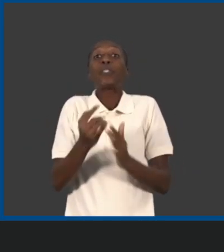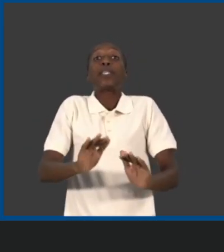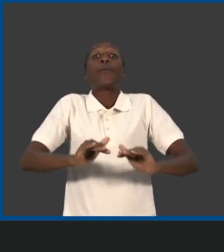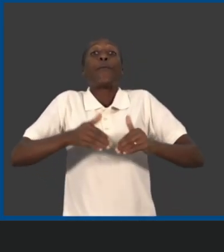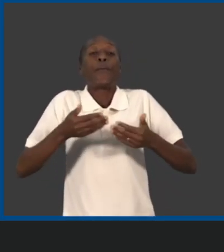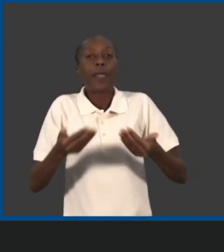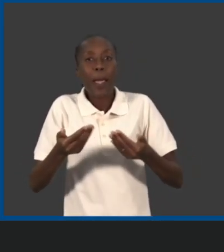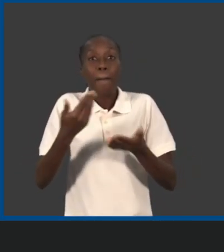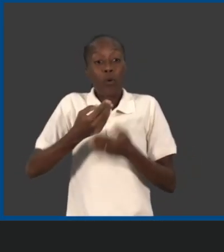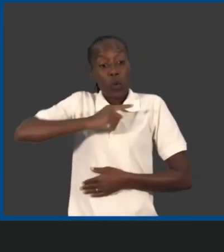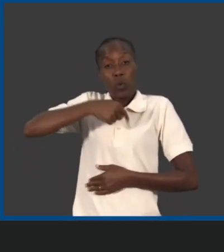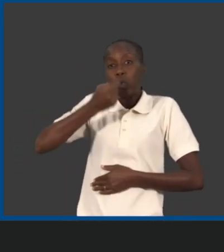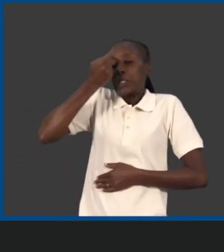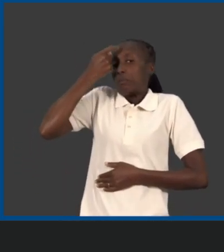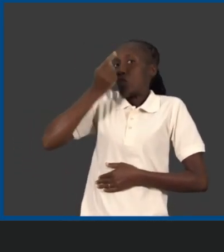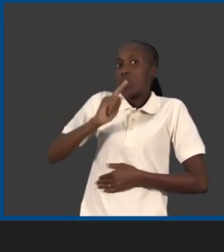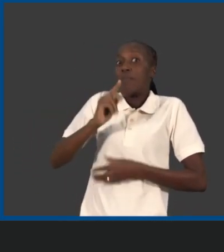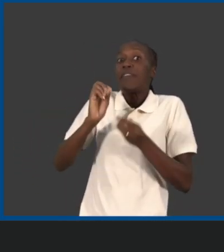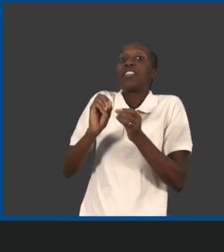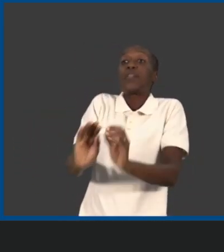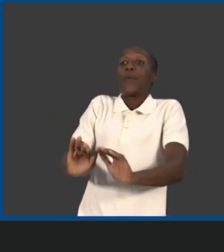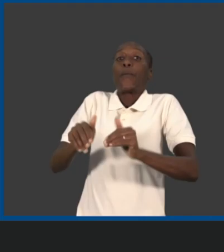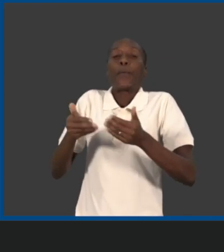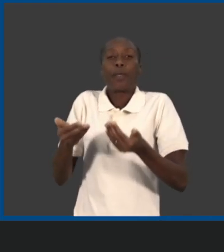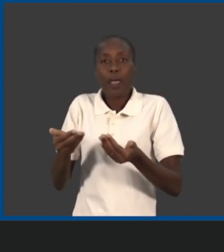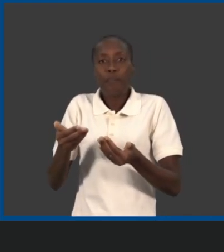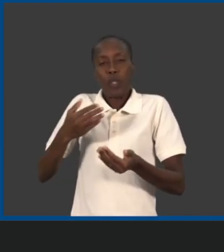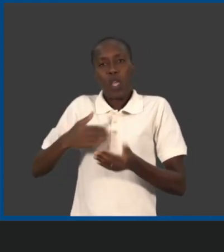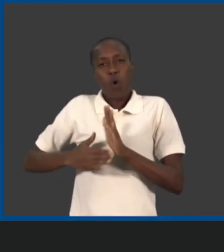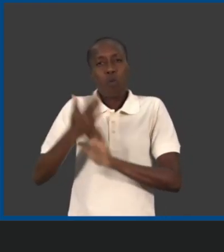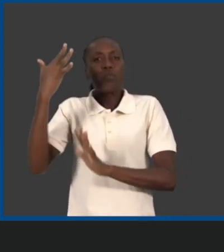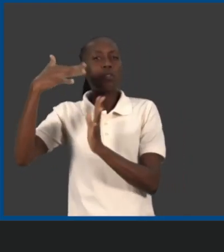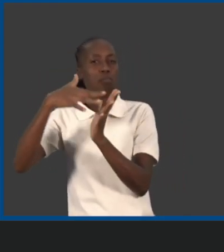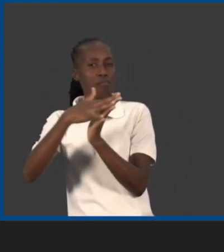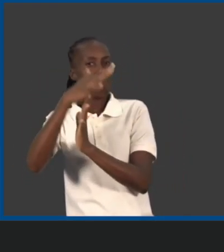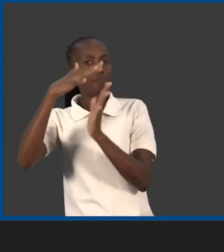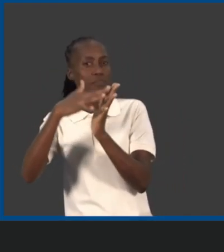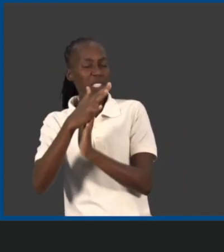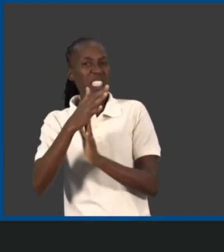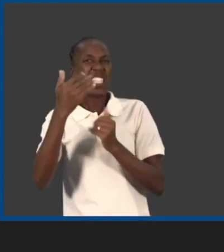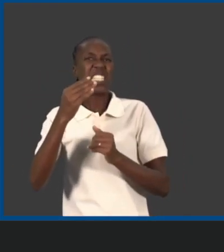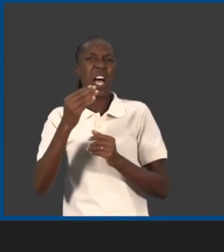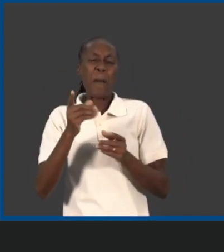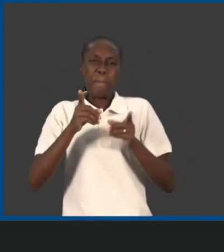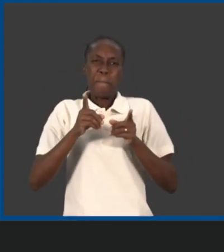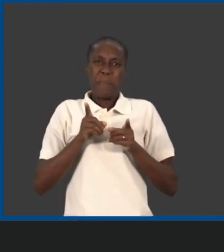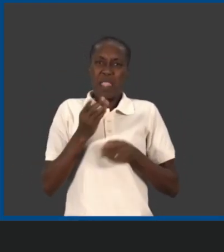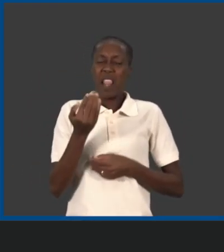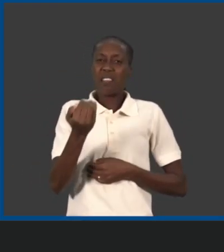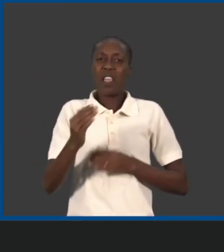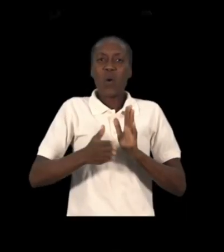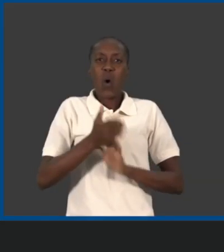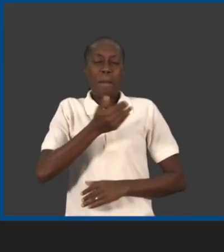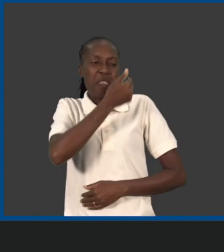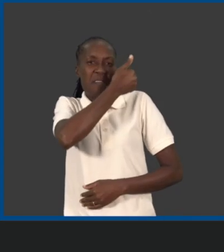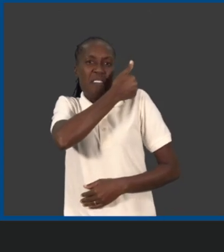está acontecendo com essa criança, porque nós já nem sabemos o que fazer. Contei o historial, até um lado já tinha paralisado, já não